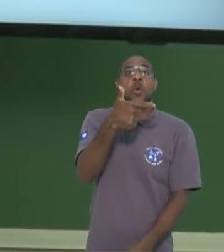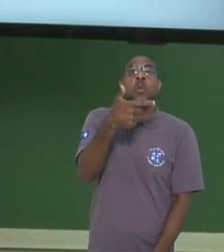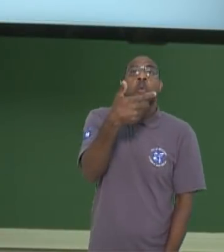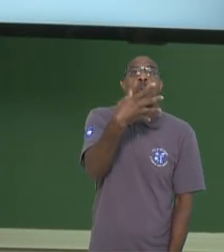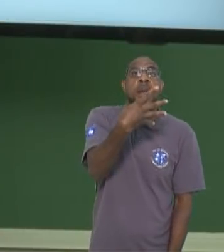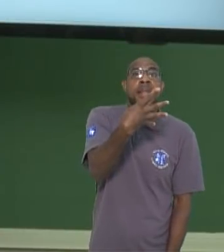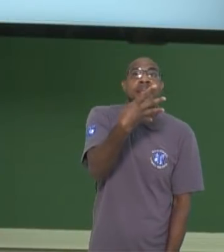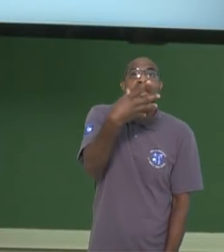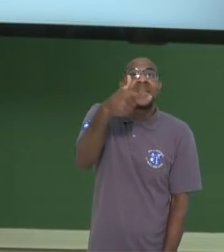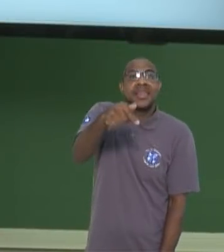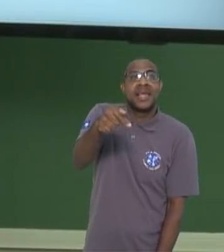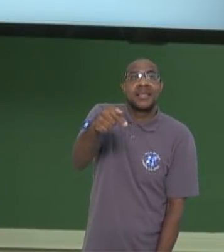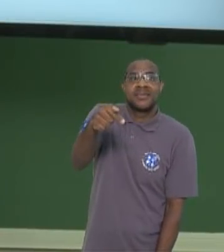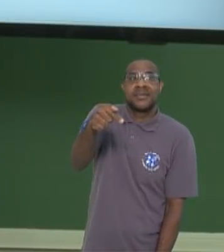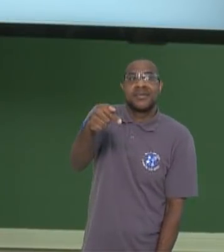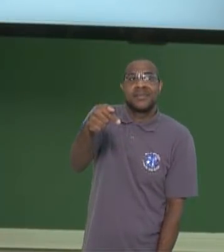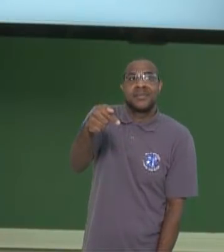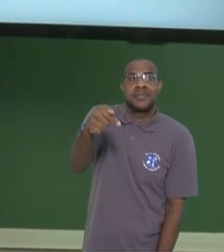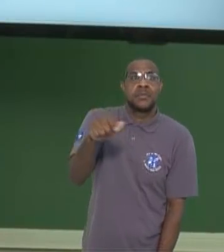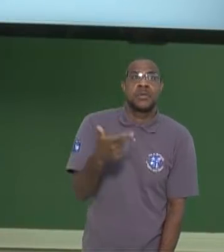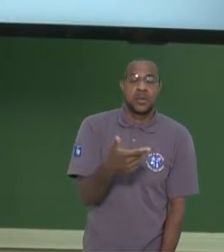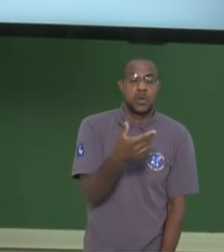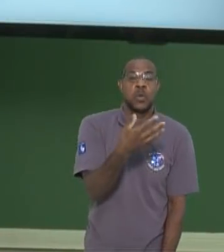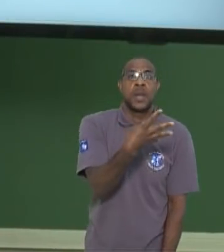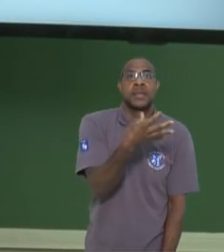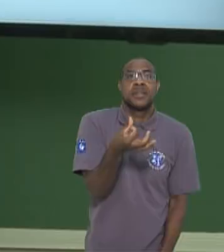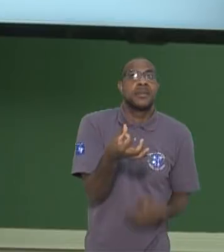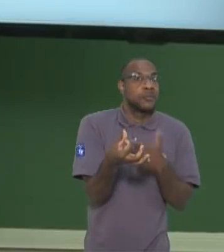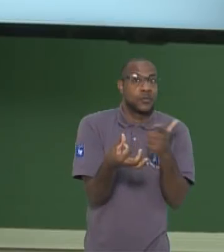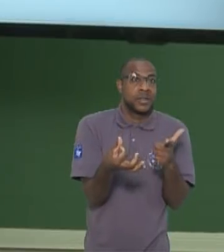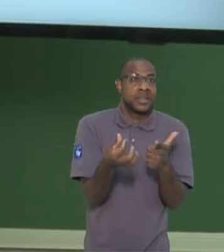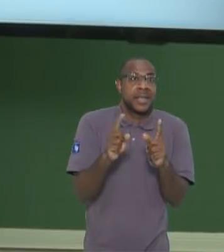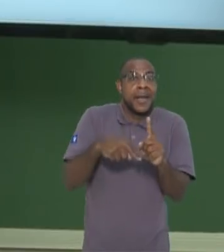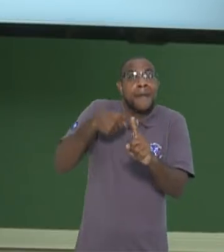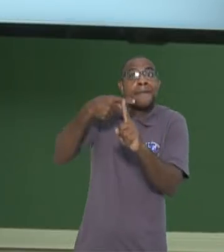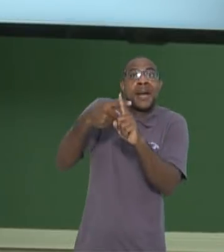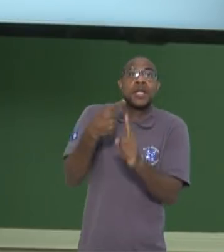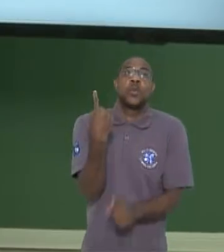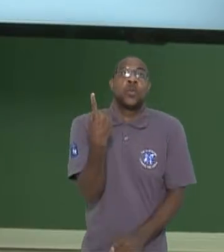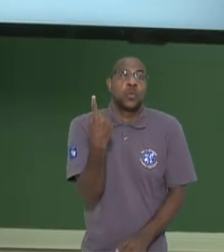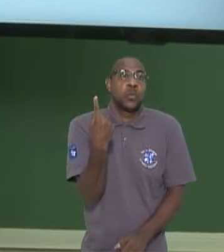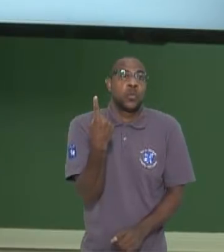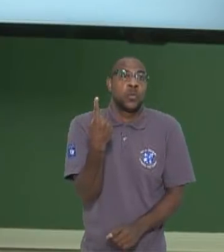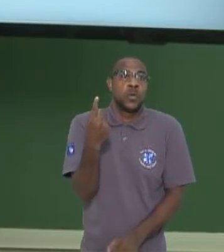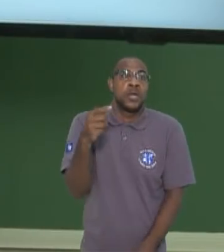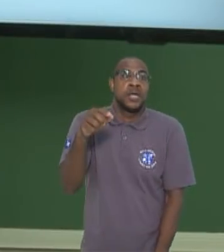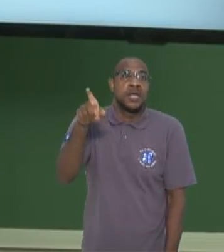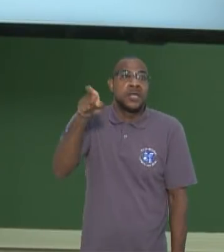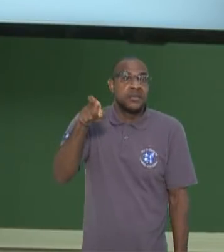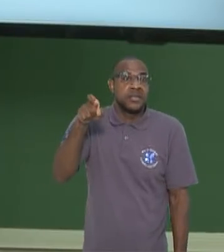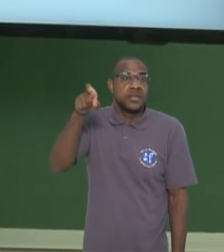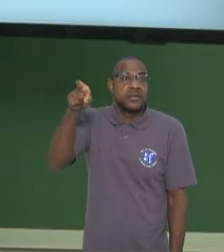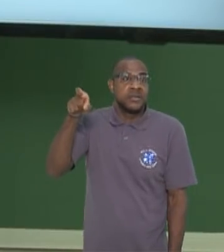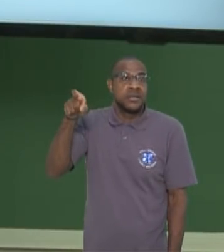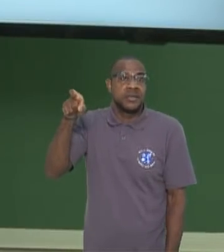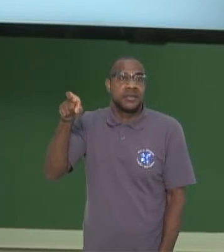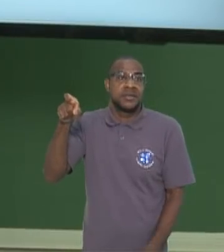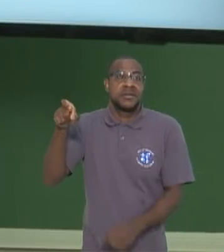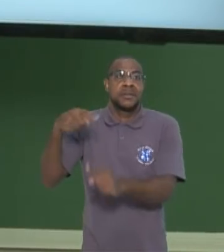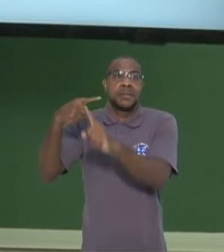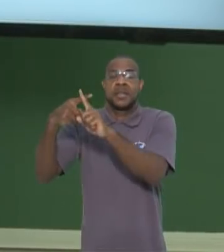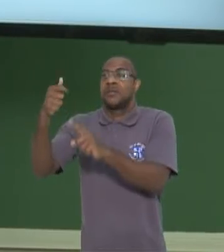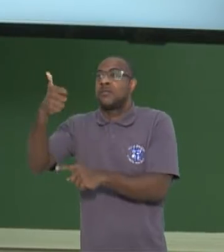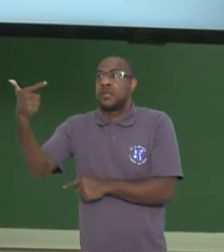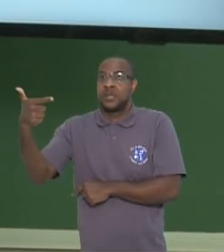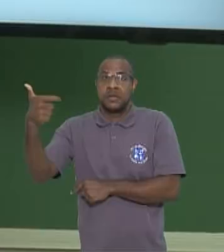agora, ela não tem mais 46 cromossomos, porque ela tem um a mais. 47 XX mais 21, se for uma mulher,